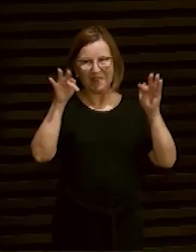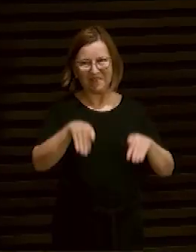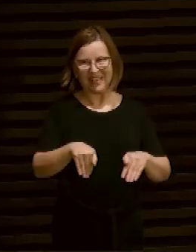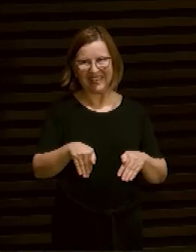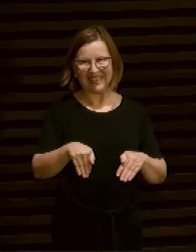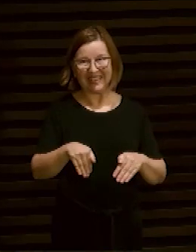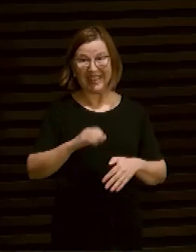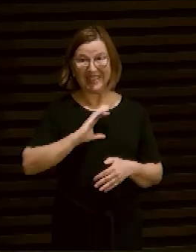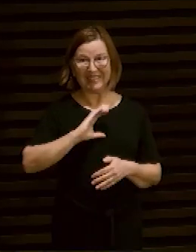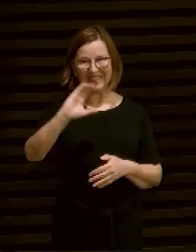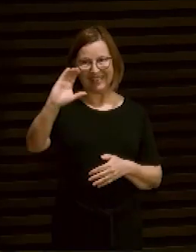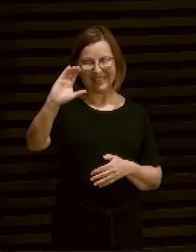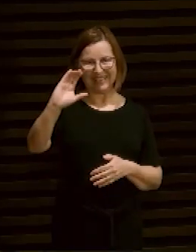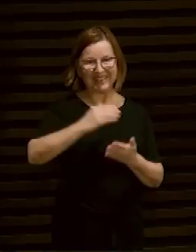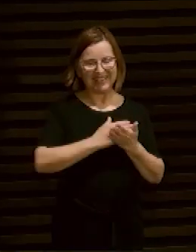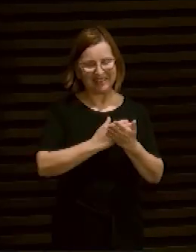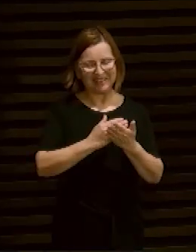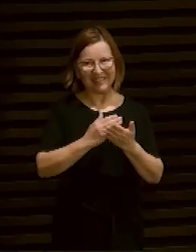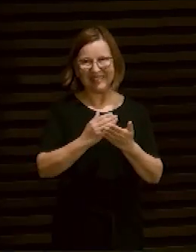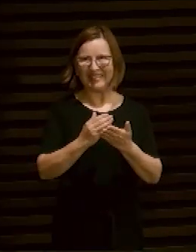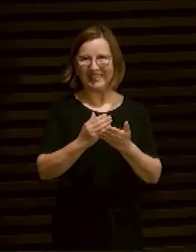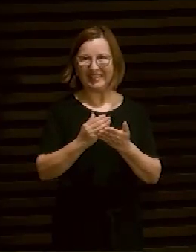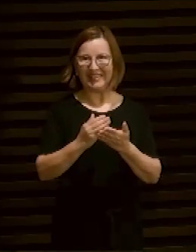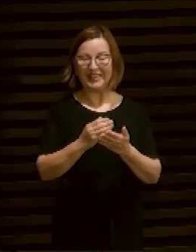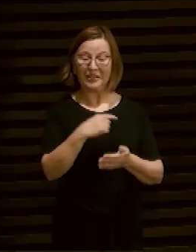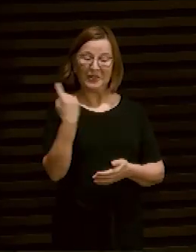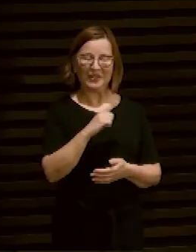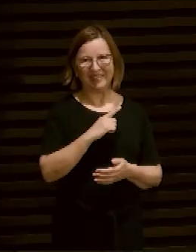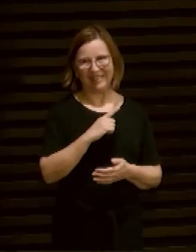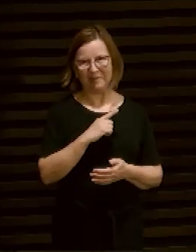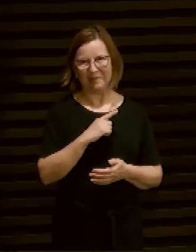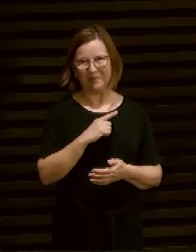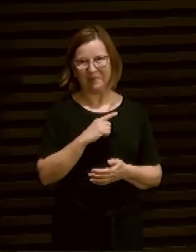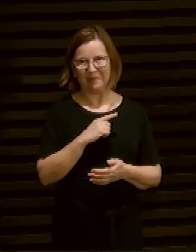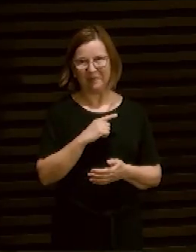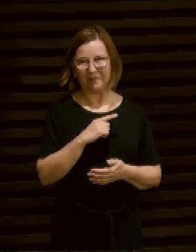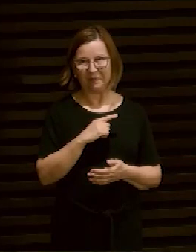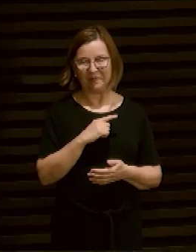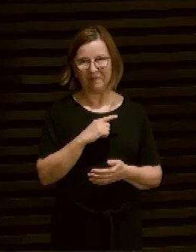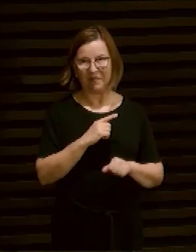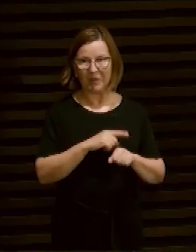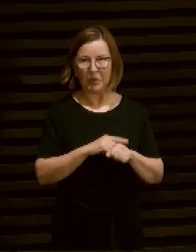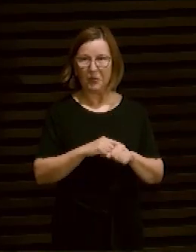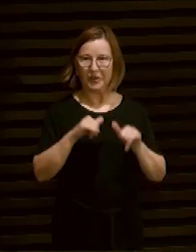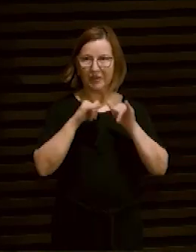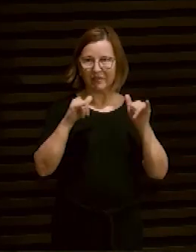a confiança que desde o princípio tivemos. Enquanto se